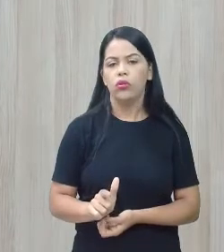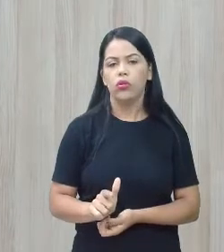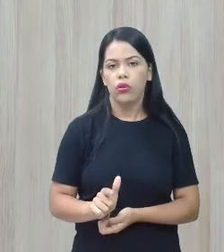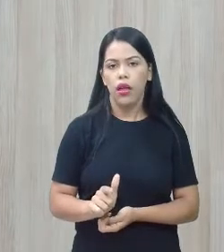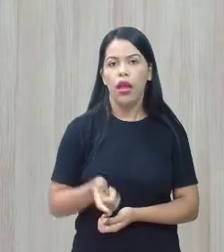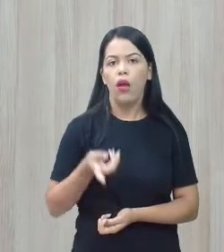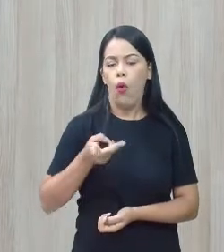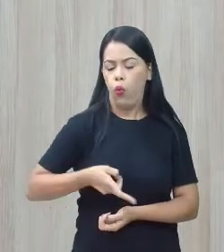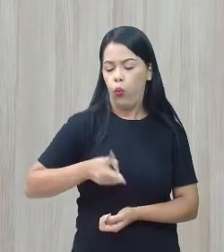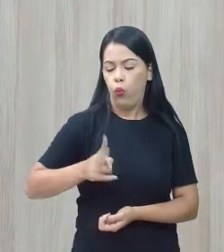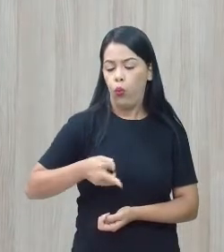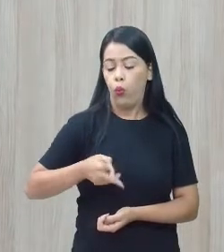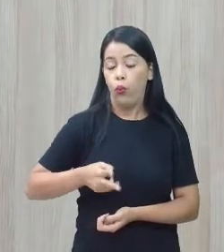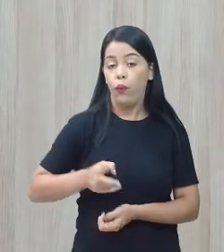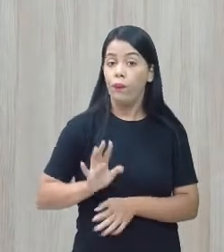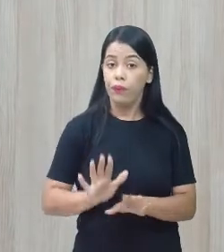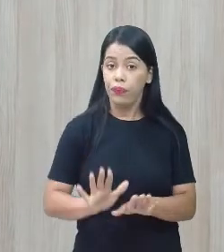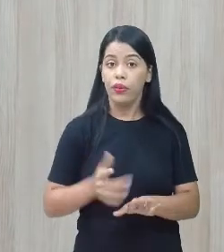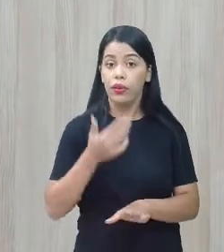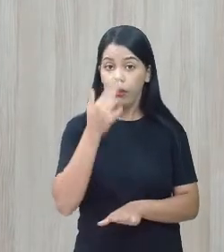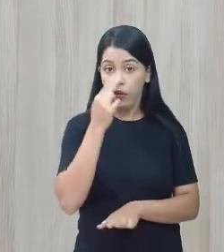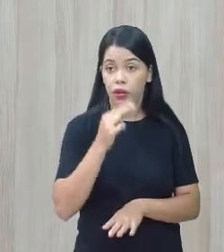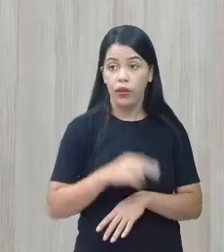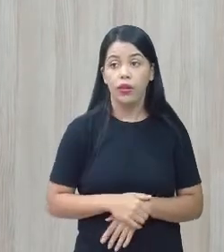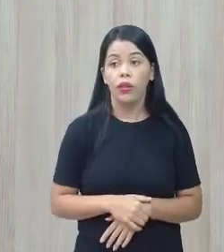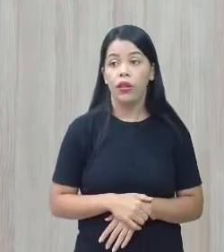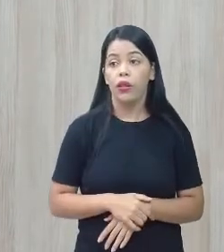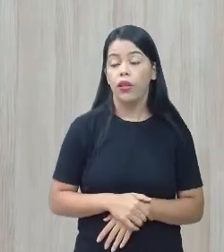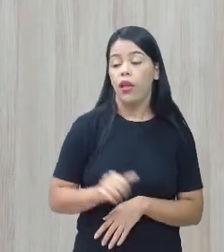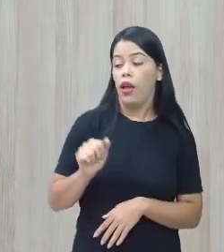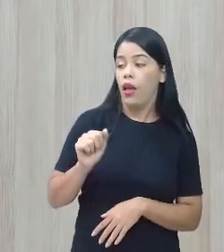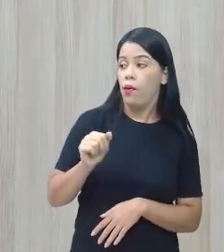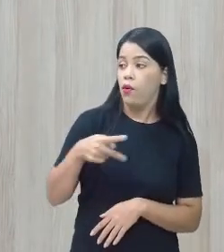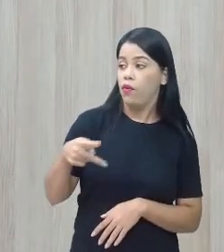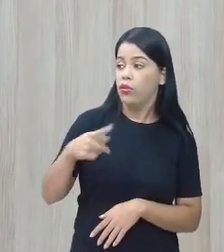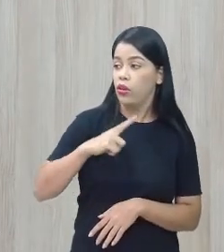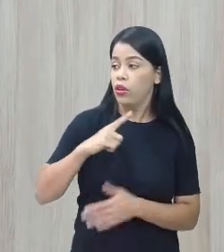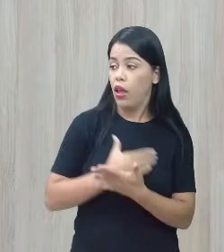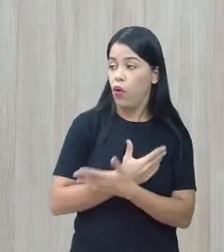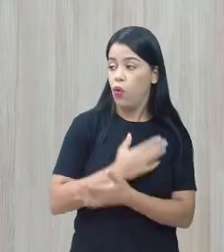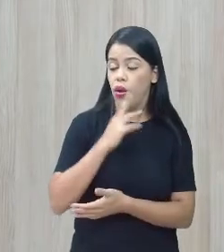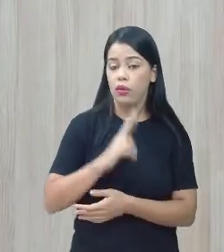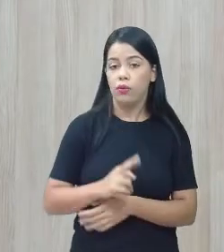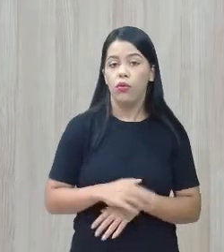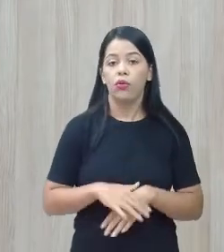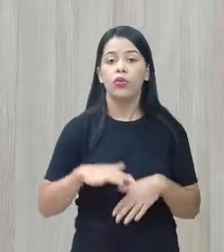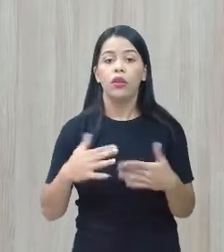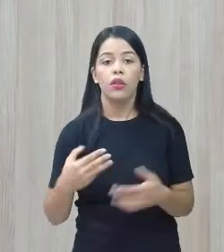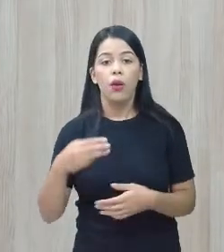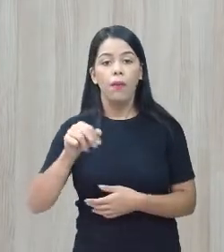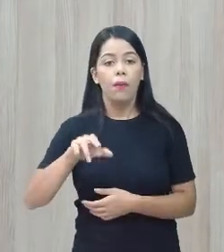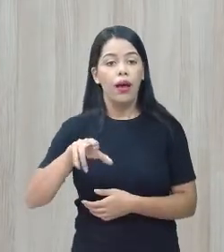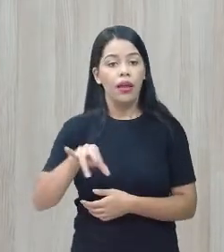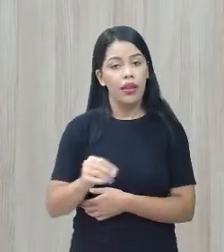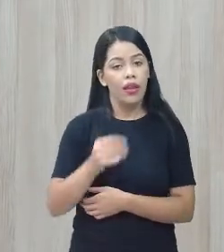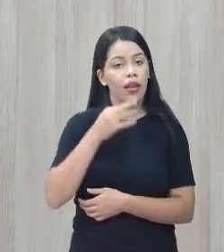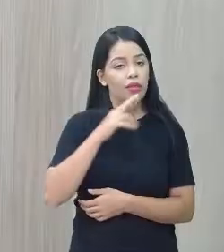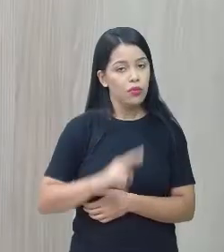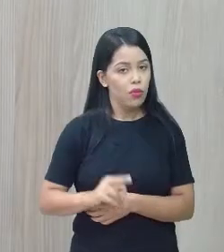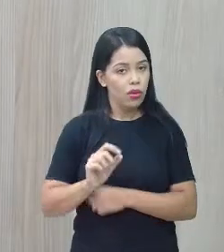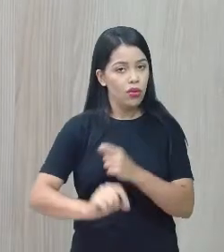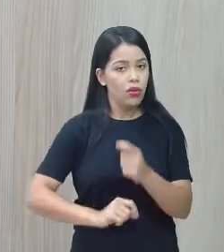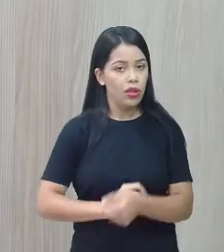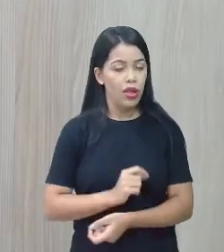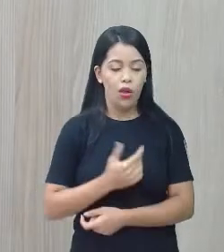se ela se mantém, né? E aí, professora Adriana, será que temos alguma resposta? Maria falou aqui que